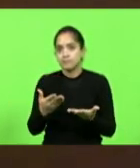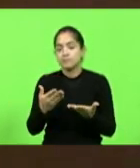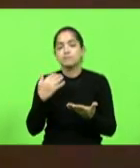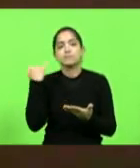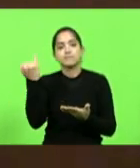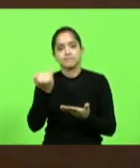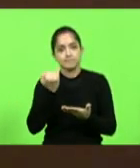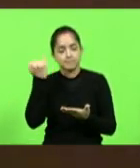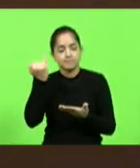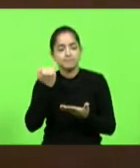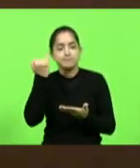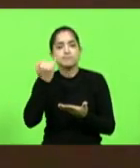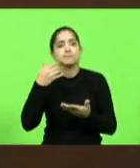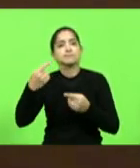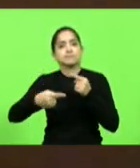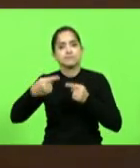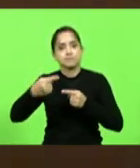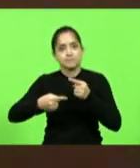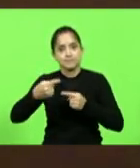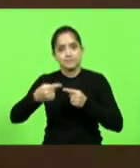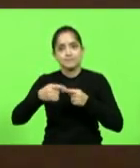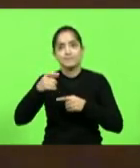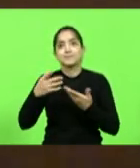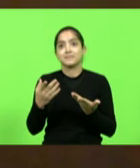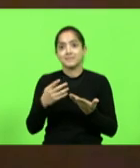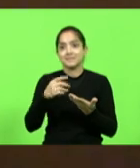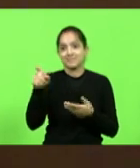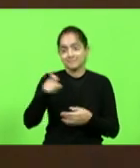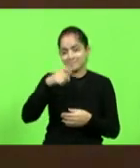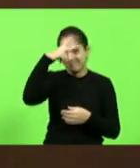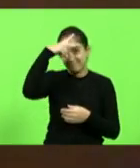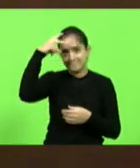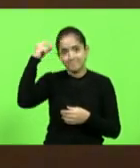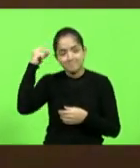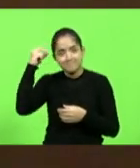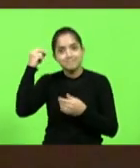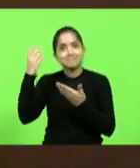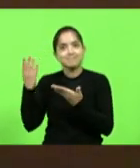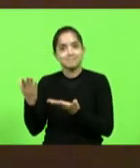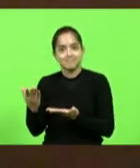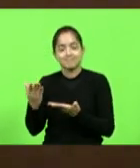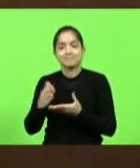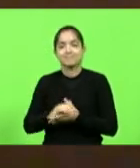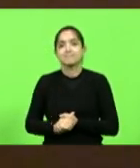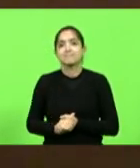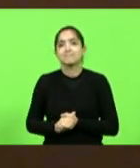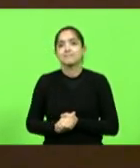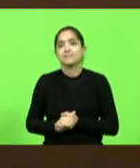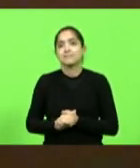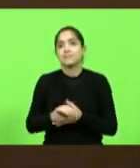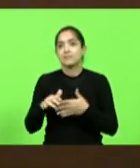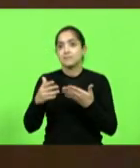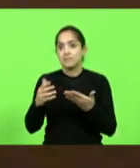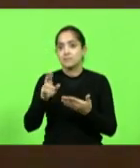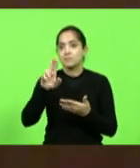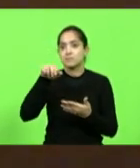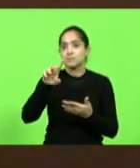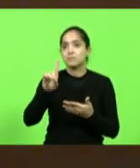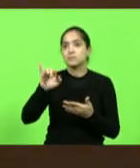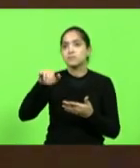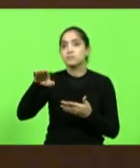importante a fala da vice-prefeita, da ex-prefeita, perdão, nesse sentido. No mais,